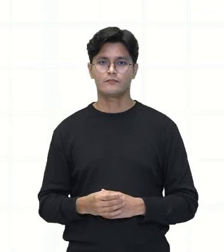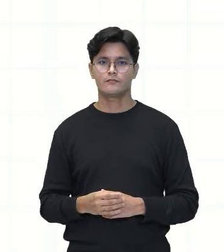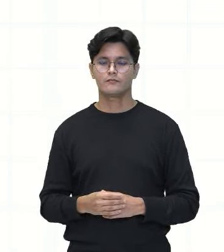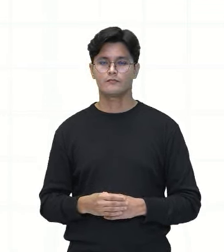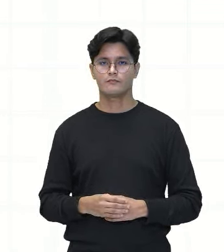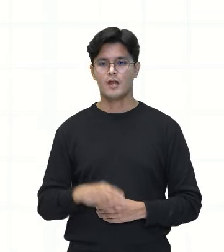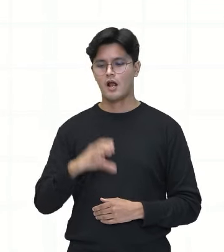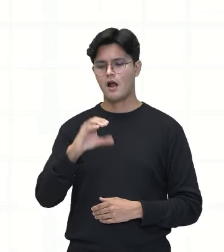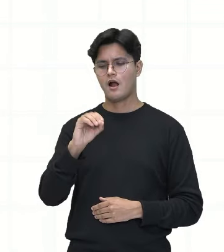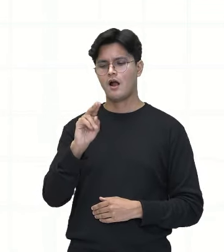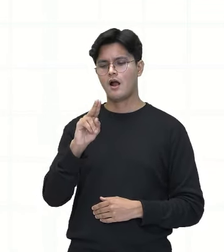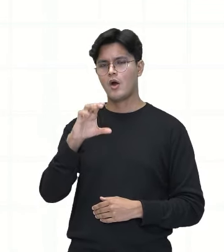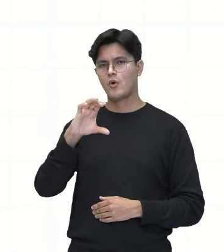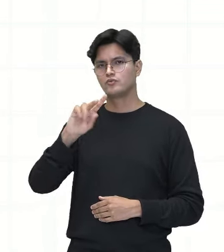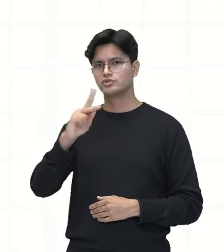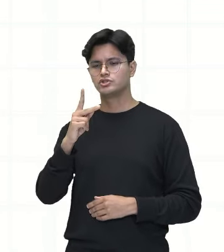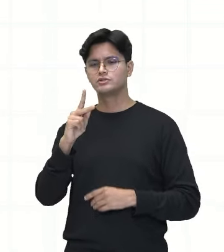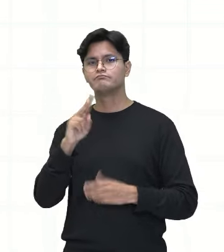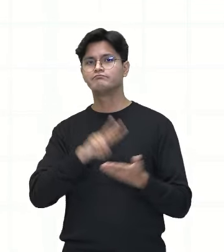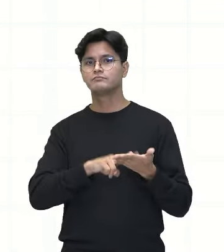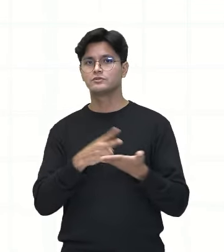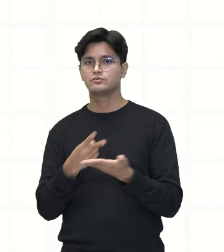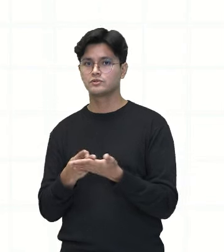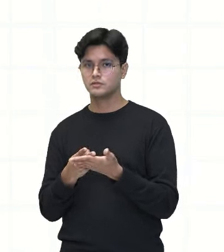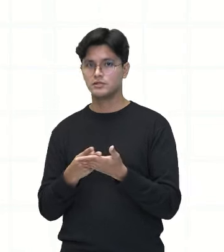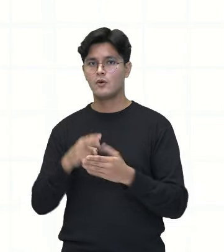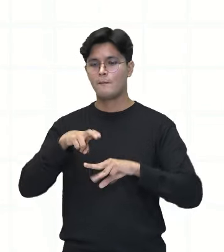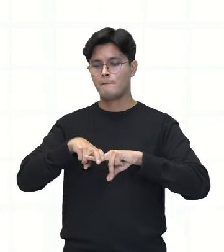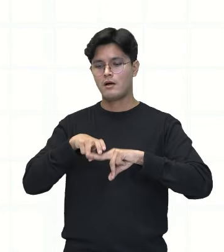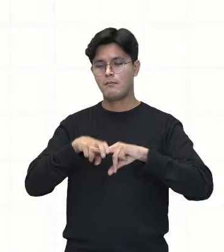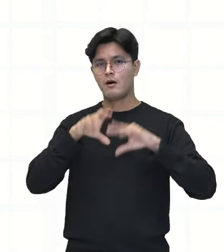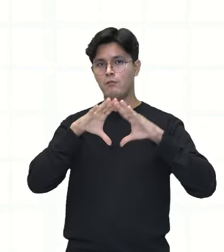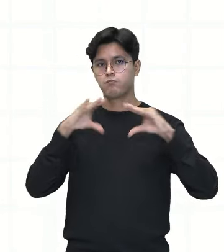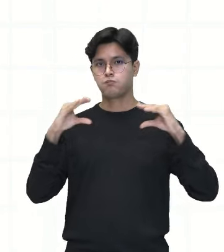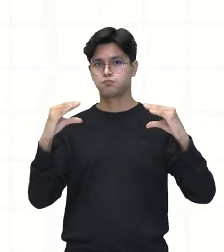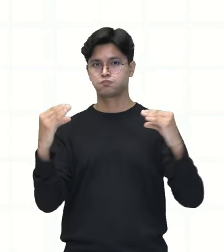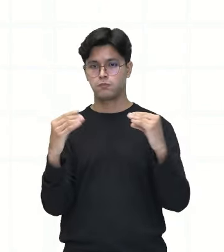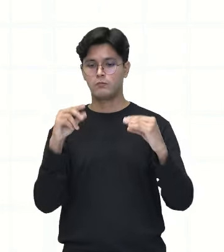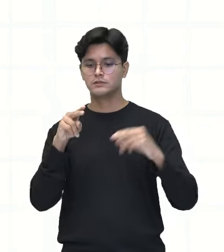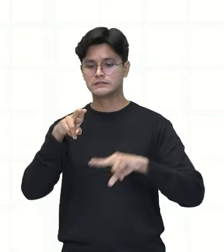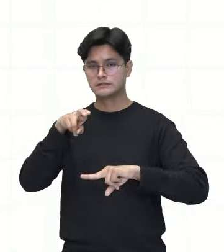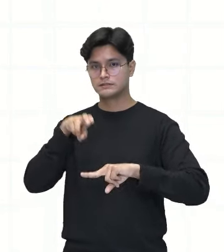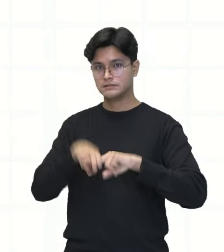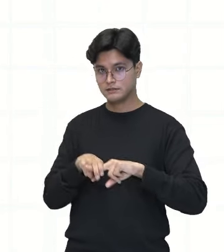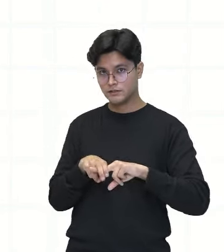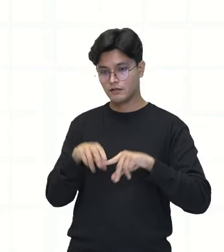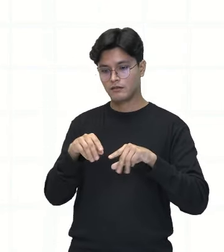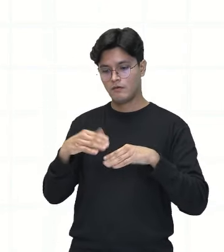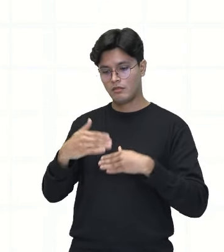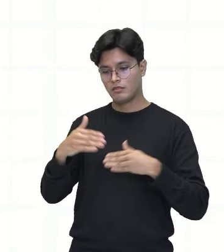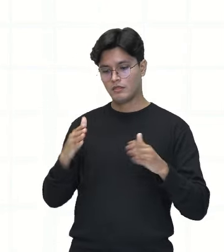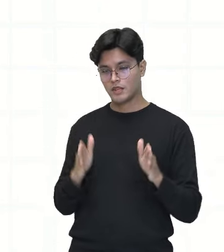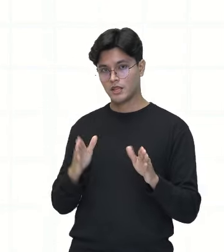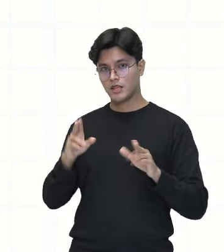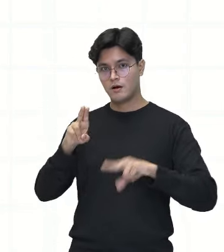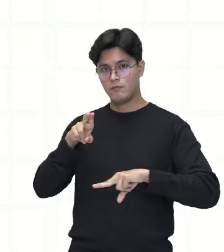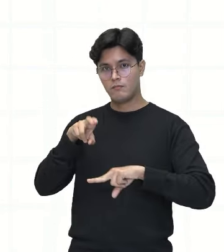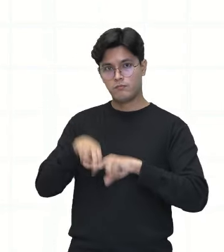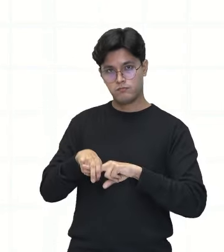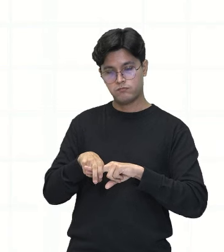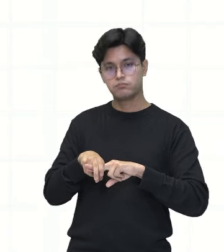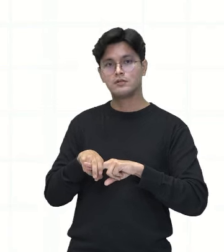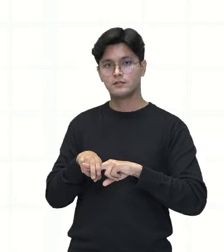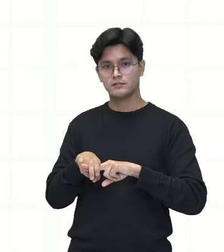é o couch mesmo? No sofá, no family room, né, lá na sala, o meu dad